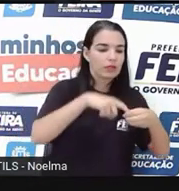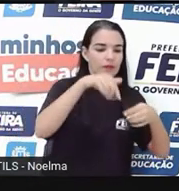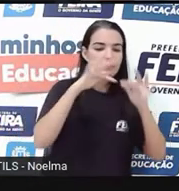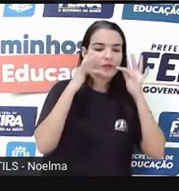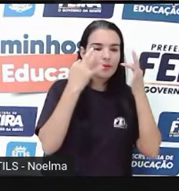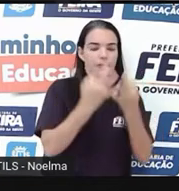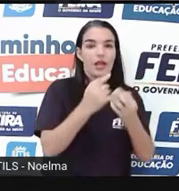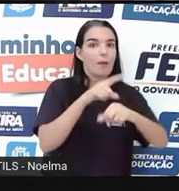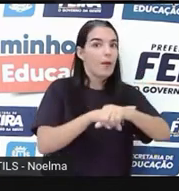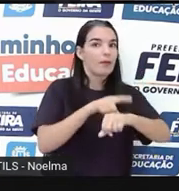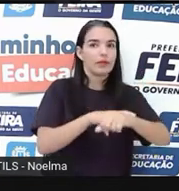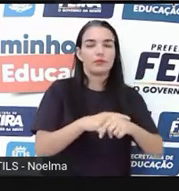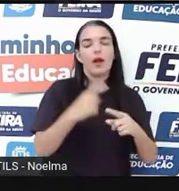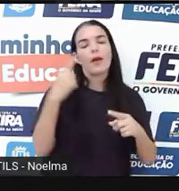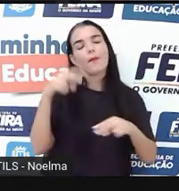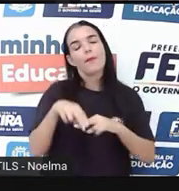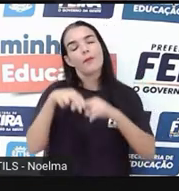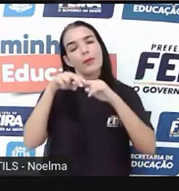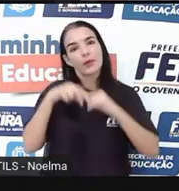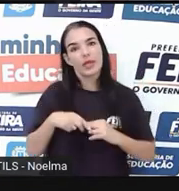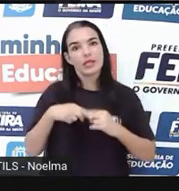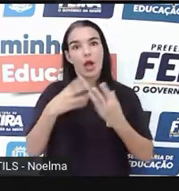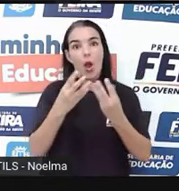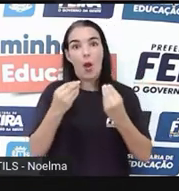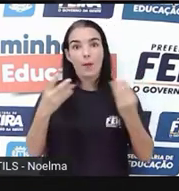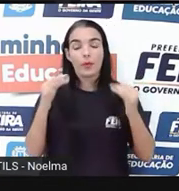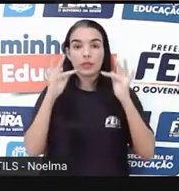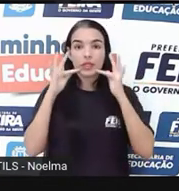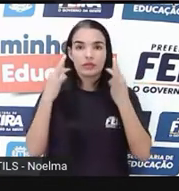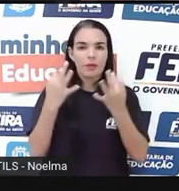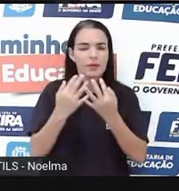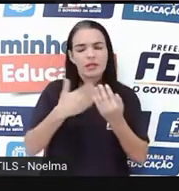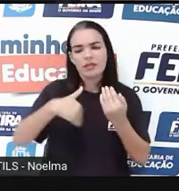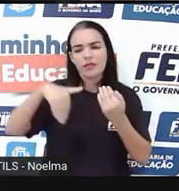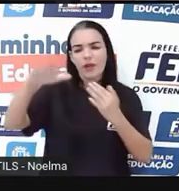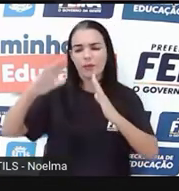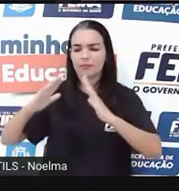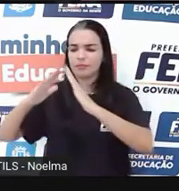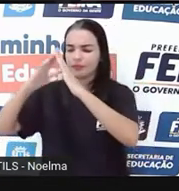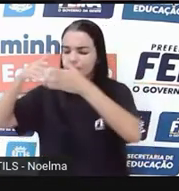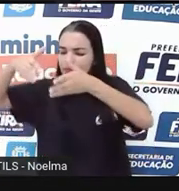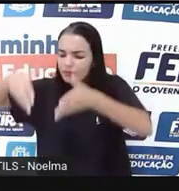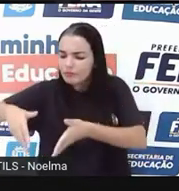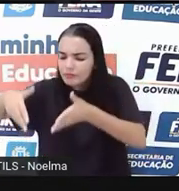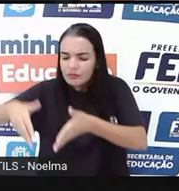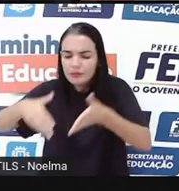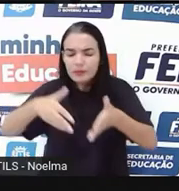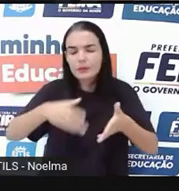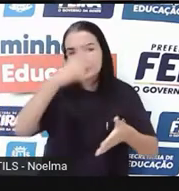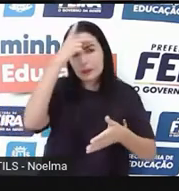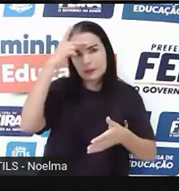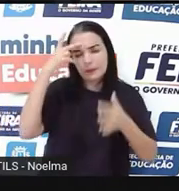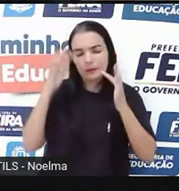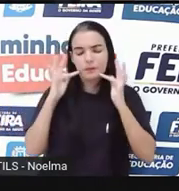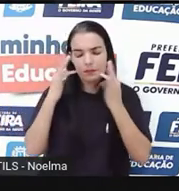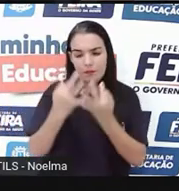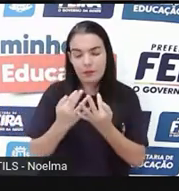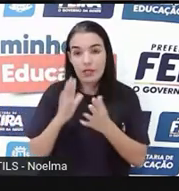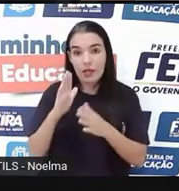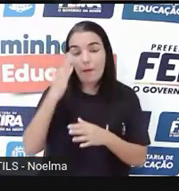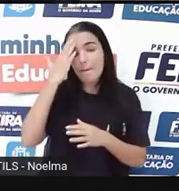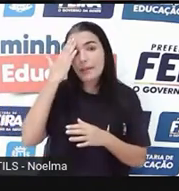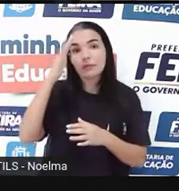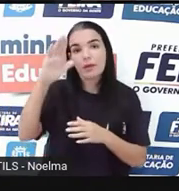instante. Por isso, muitas famílias vão aos cemitérios onde seus parentes estão enterrados, principalmente no